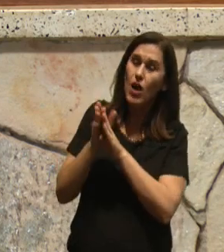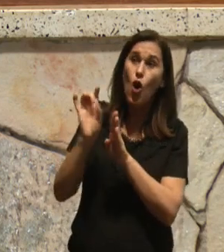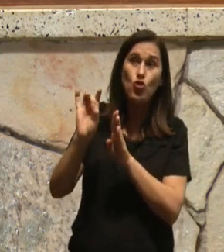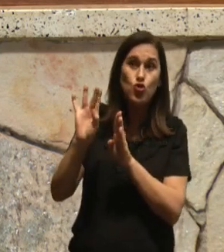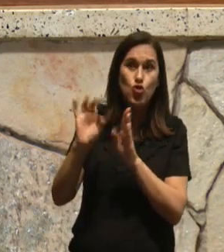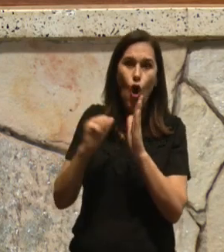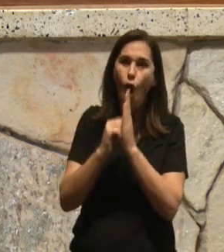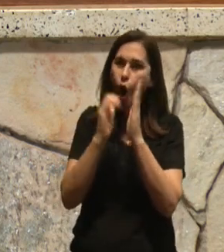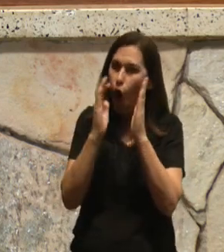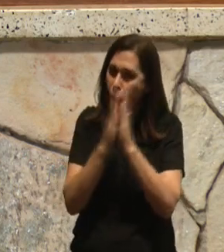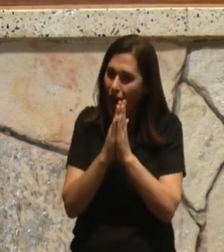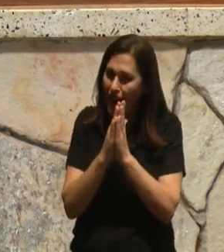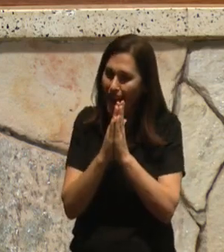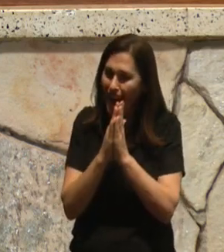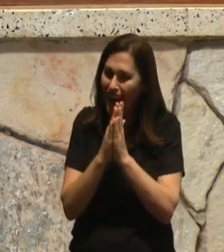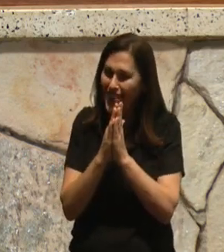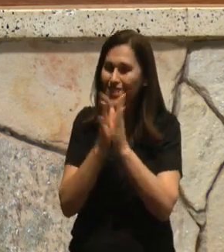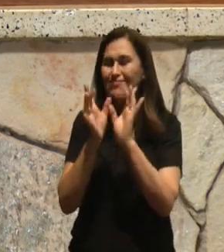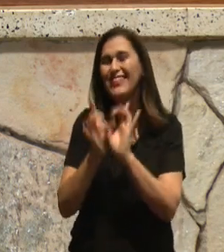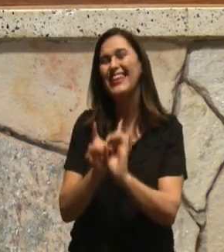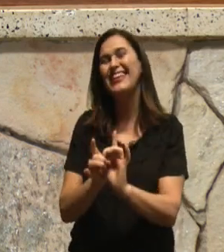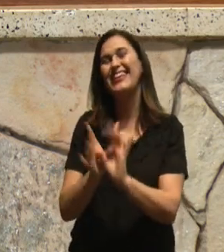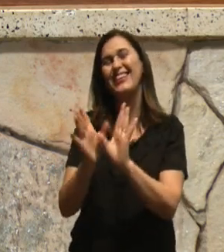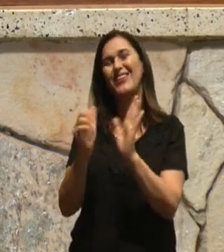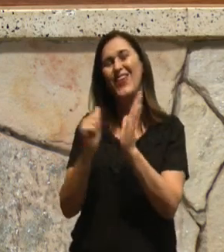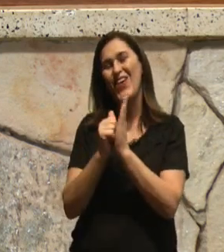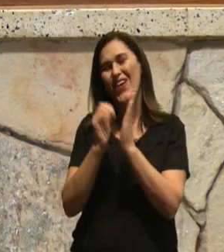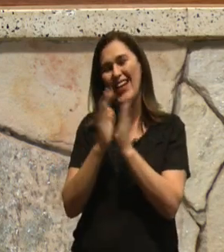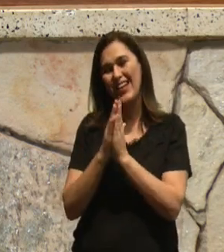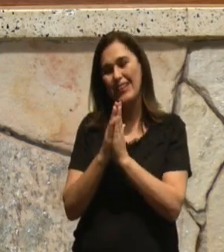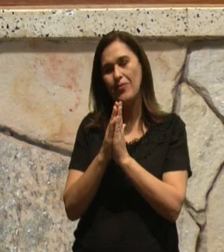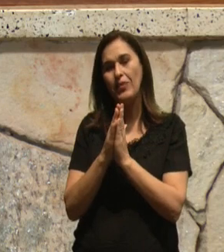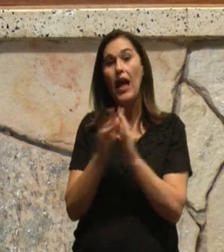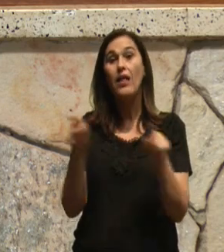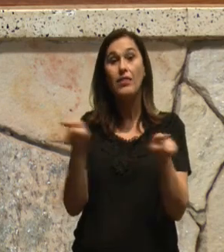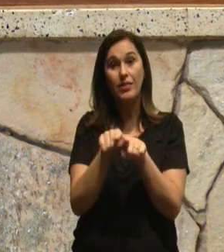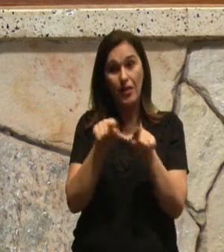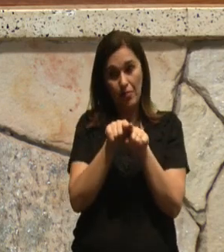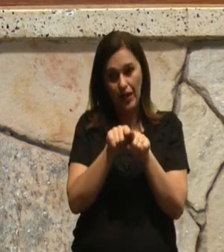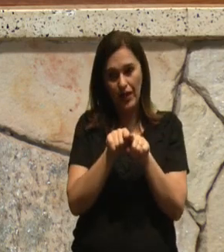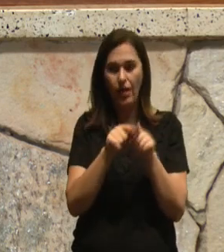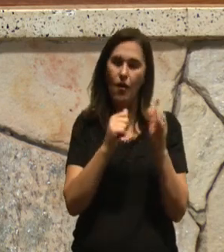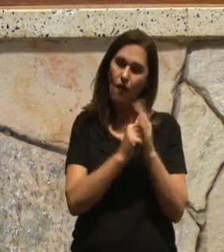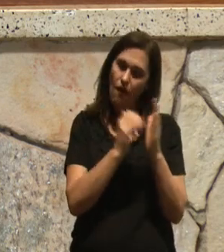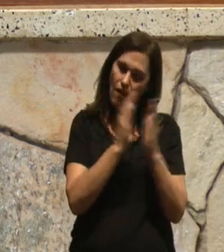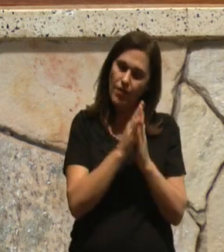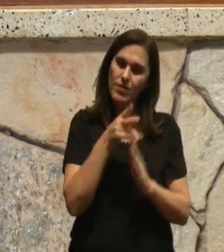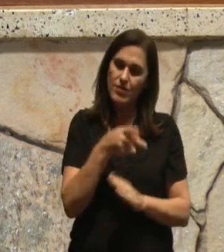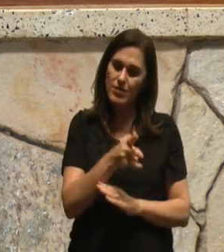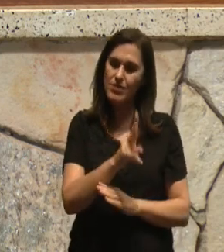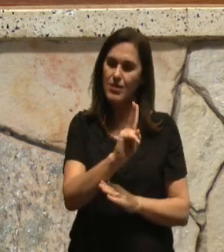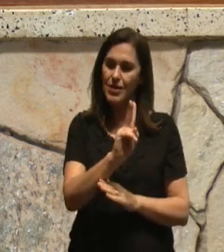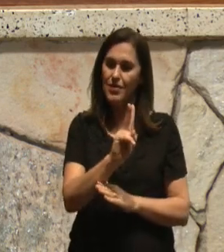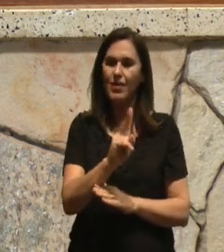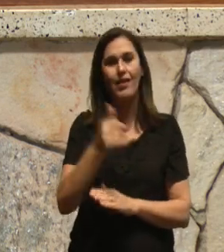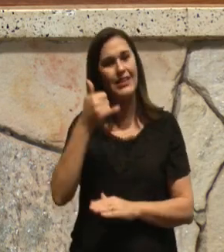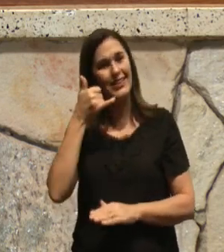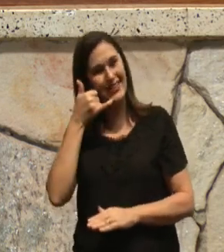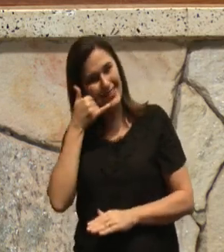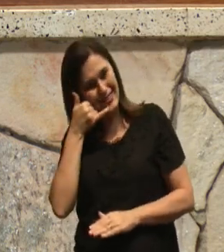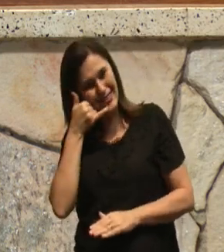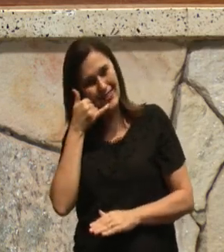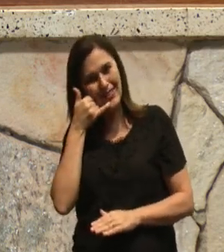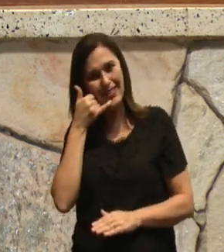orar, nós estaremos lá à disposição para orar. Paralelo a isso, nós continuamos orando, continuamos telefonando, como